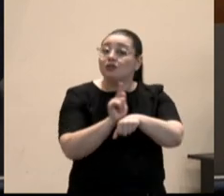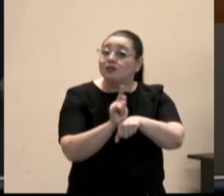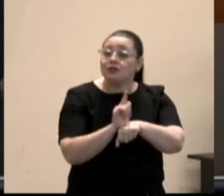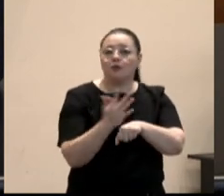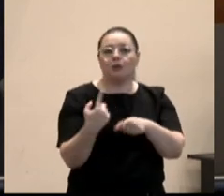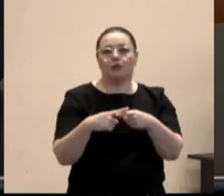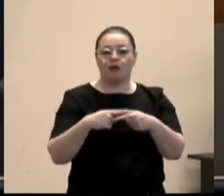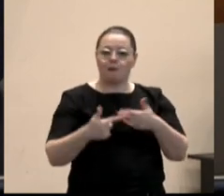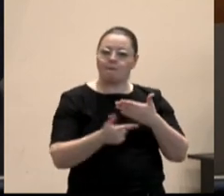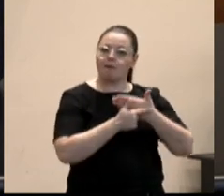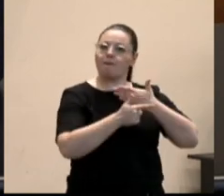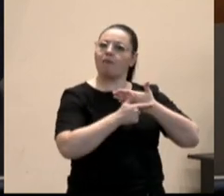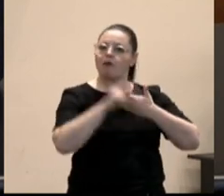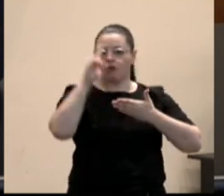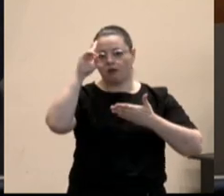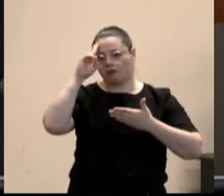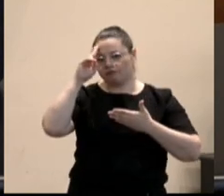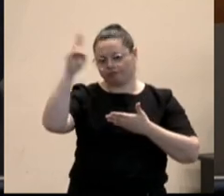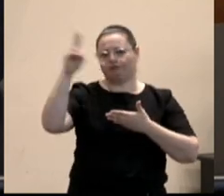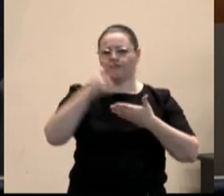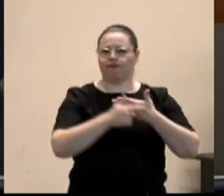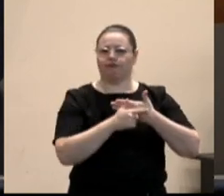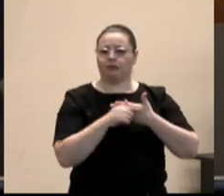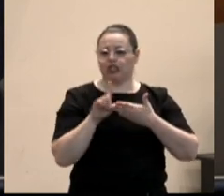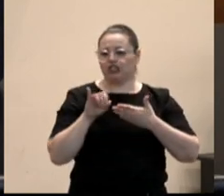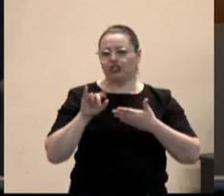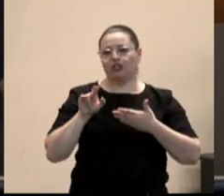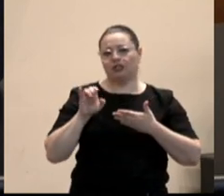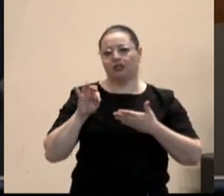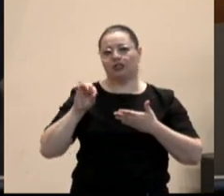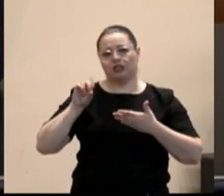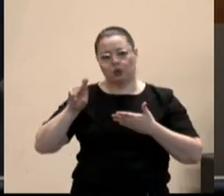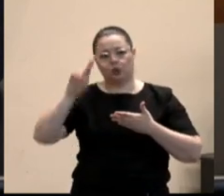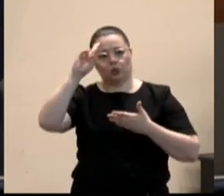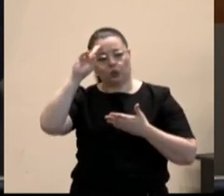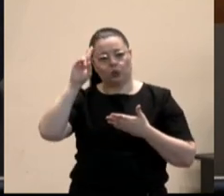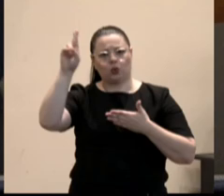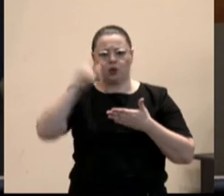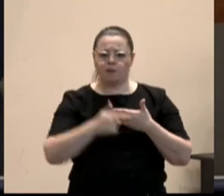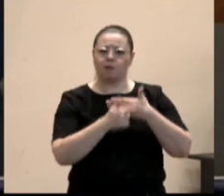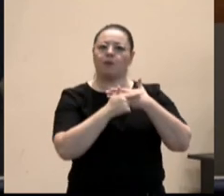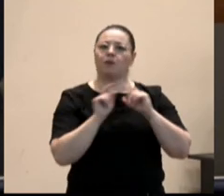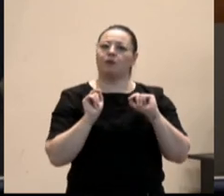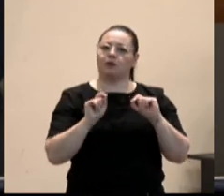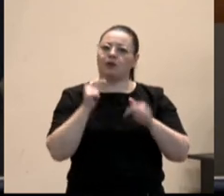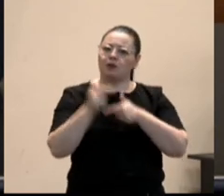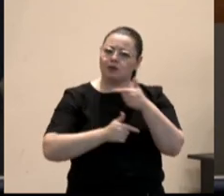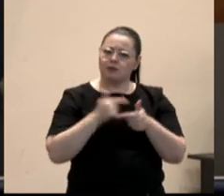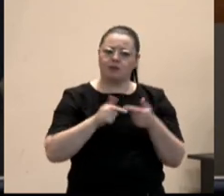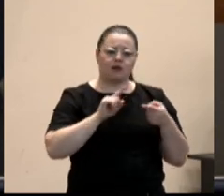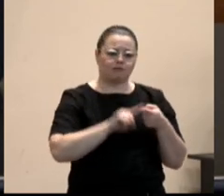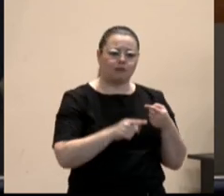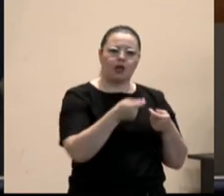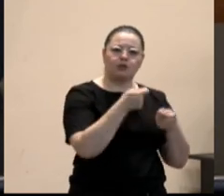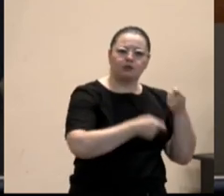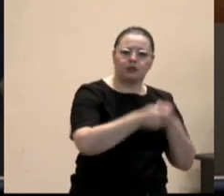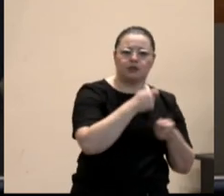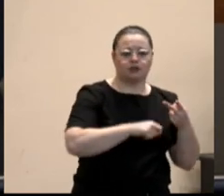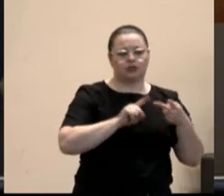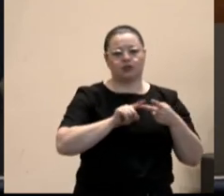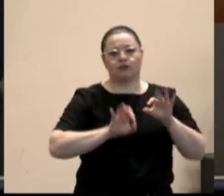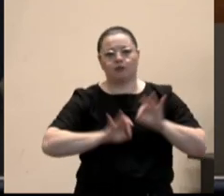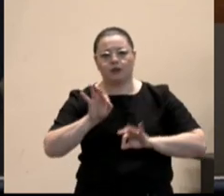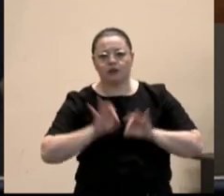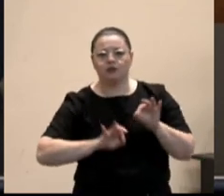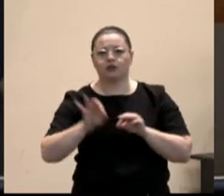do diretor, melhor dizendo, o papel do diretor, ele trabalha com a parte administrativa, de planejamento